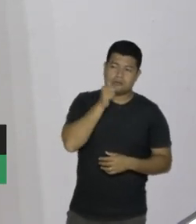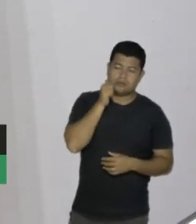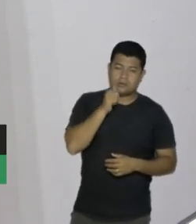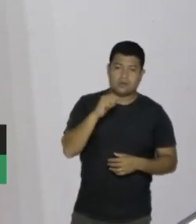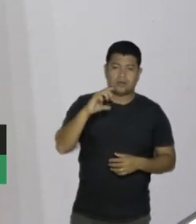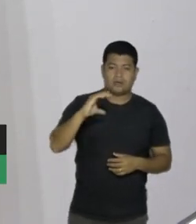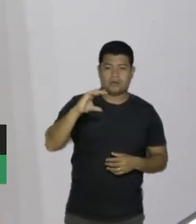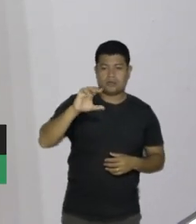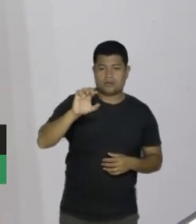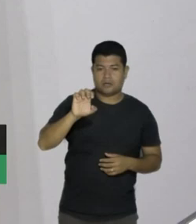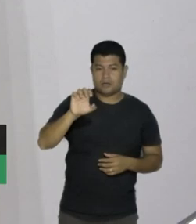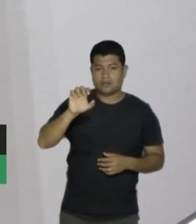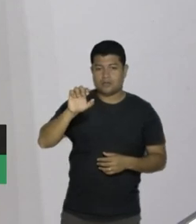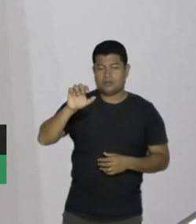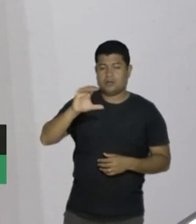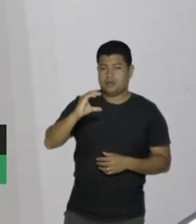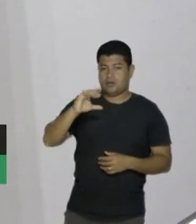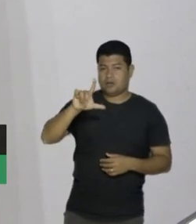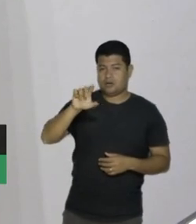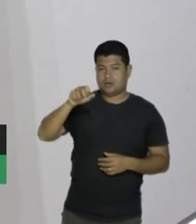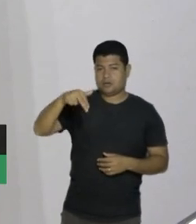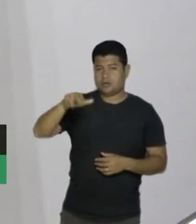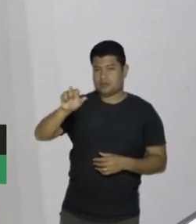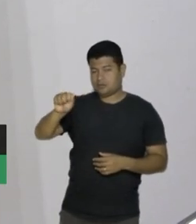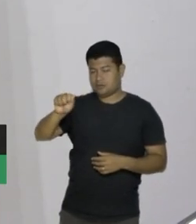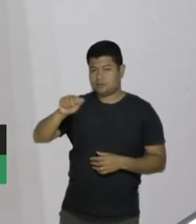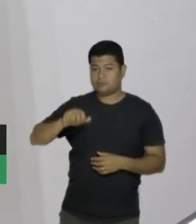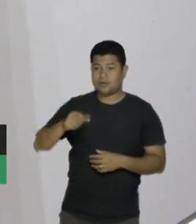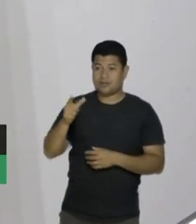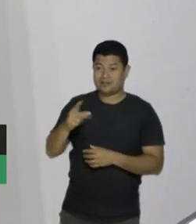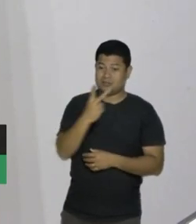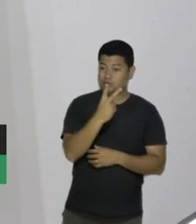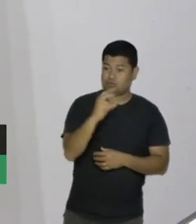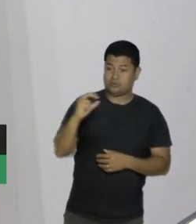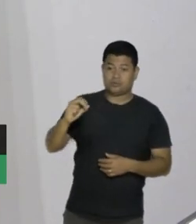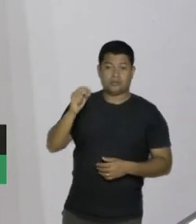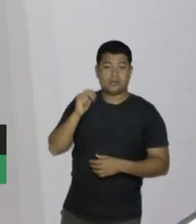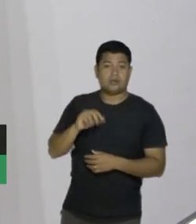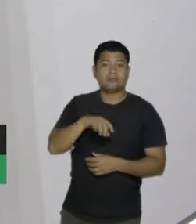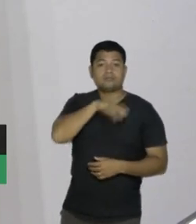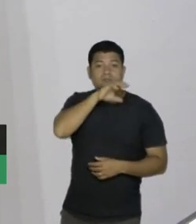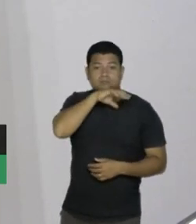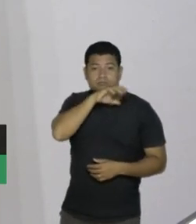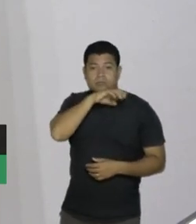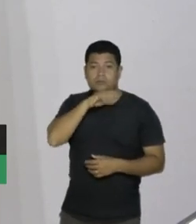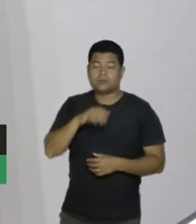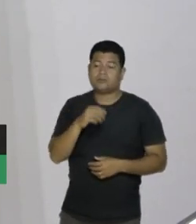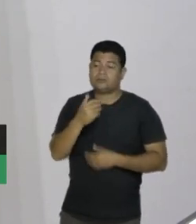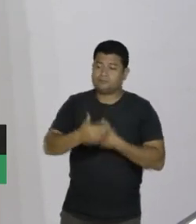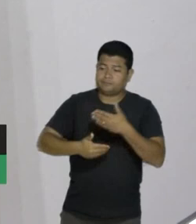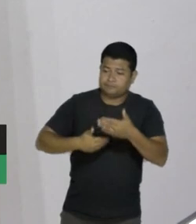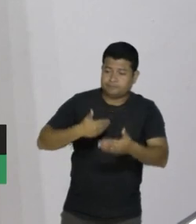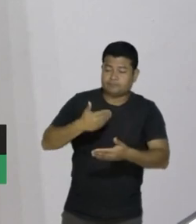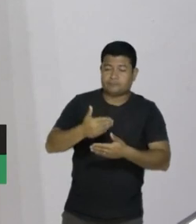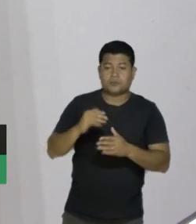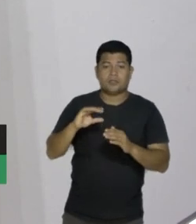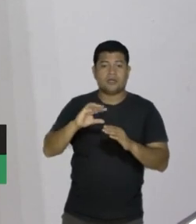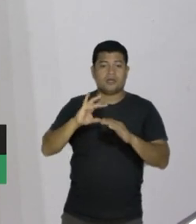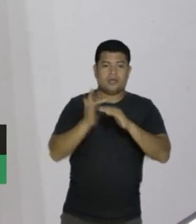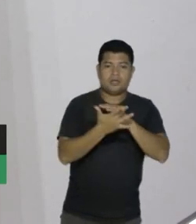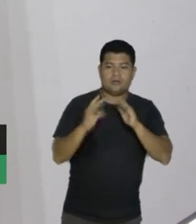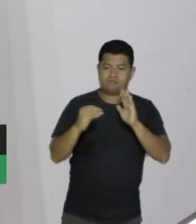adote laje está com mais de 200 animais e de tempo em tempo ela aparece nas mídias sociais solicitando pedindo